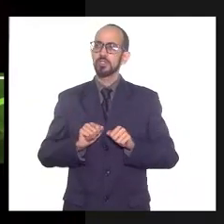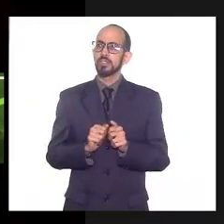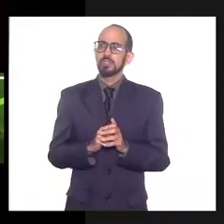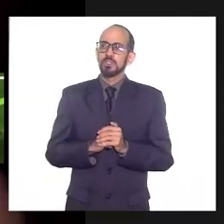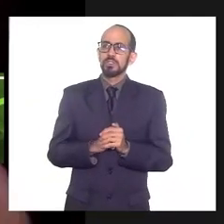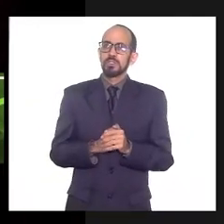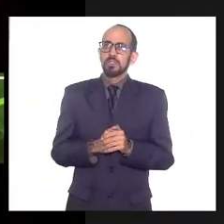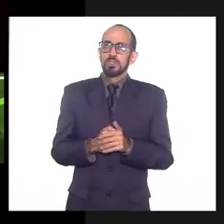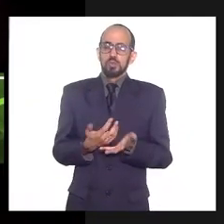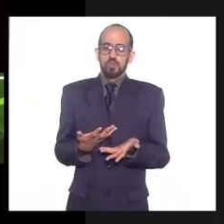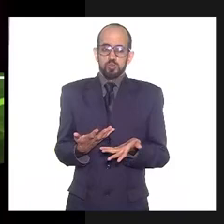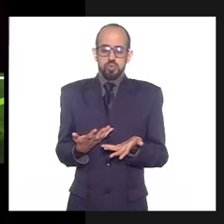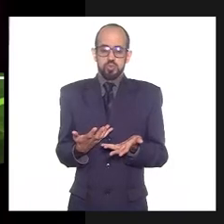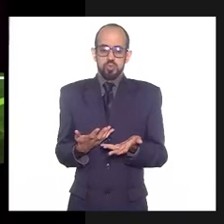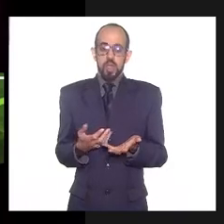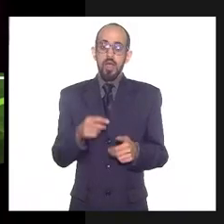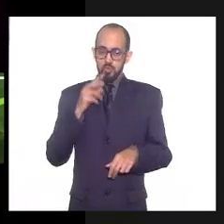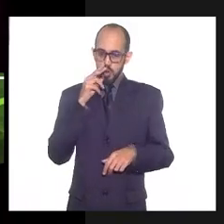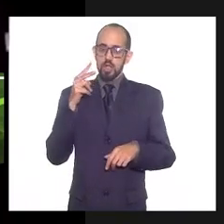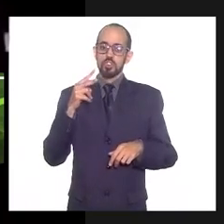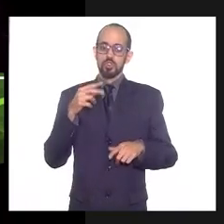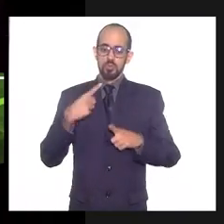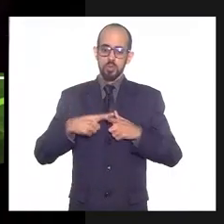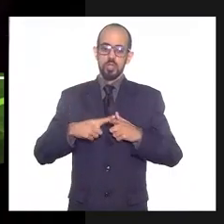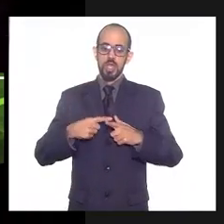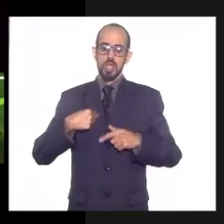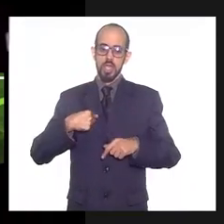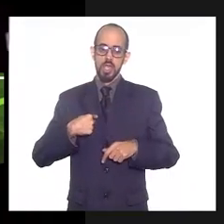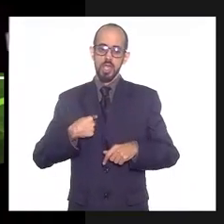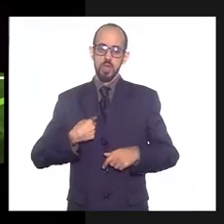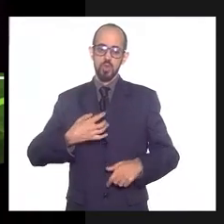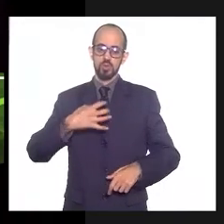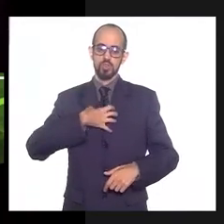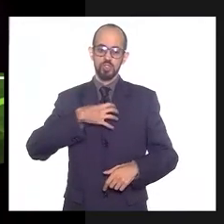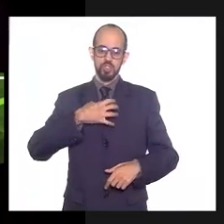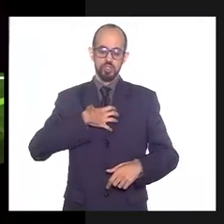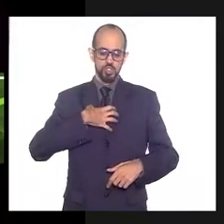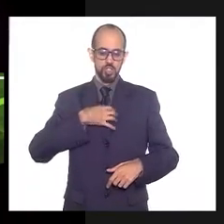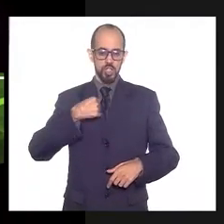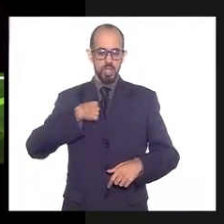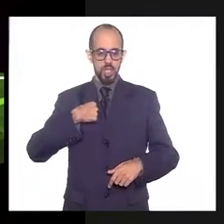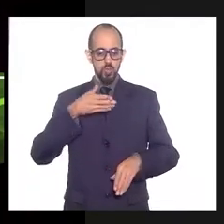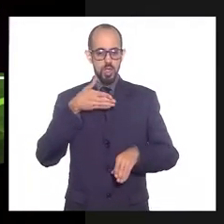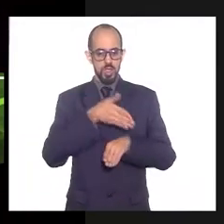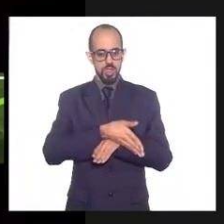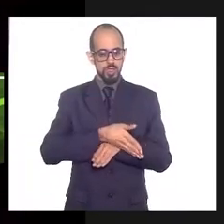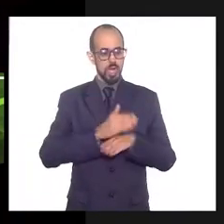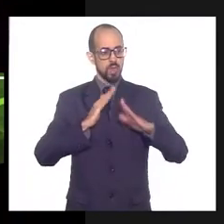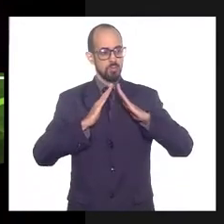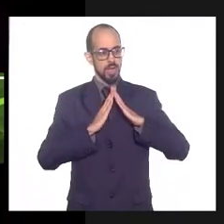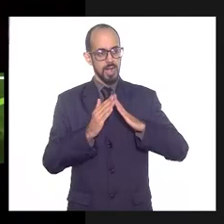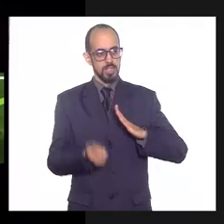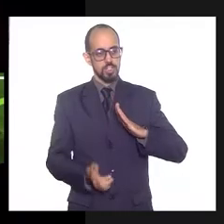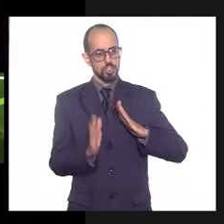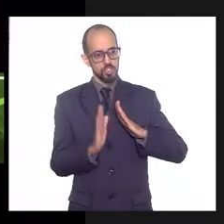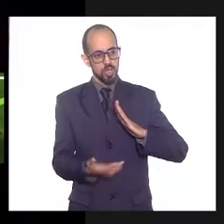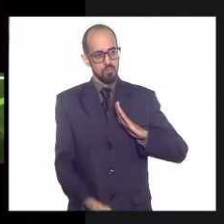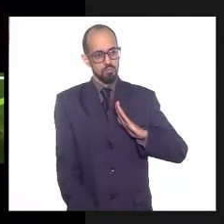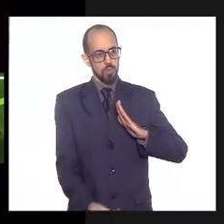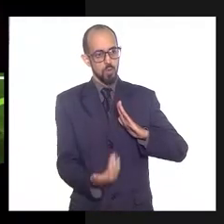tremenda porque eu vi eu entrei no terreiro que foi incendiado